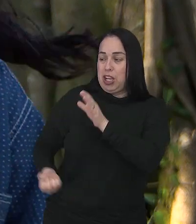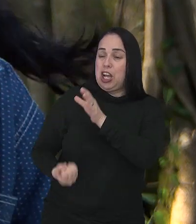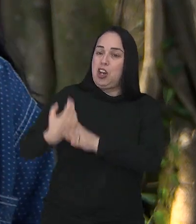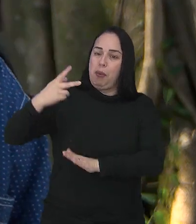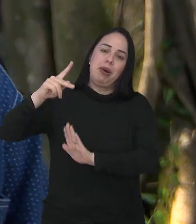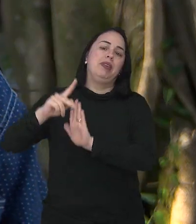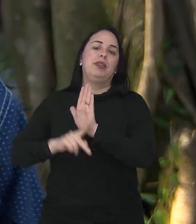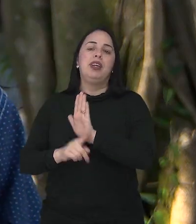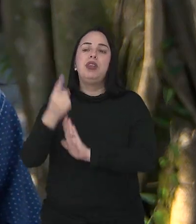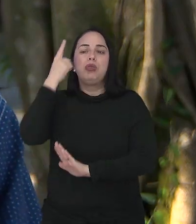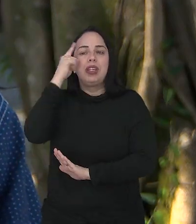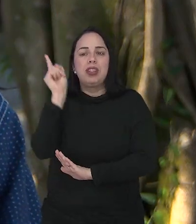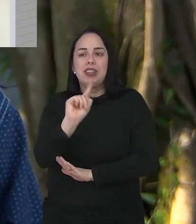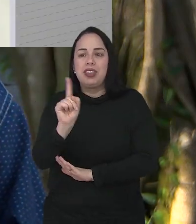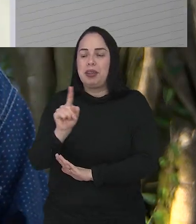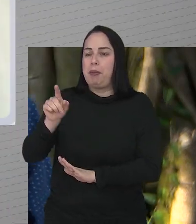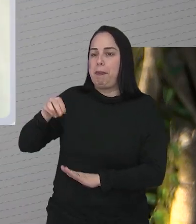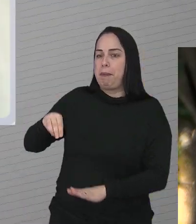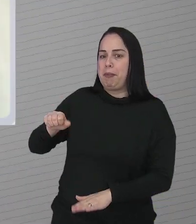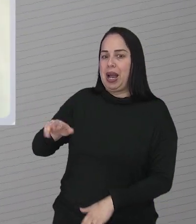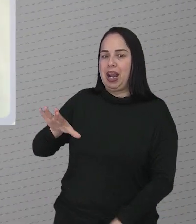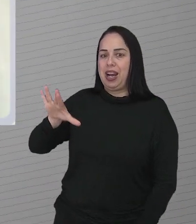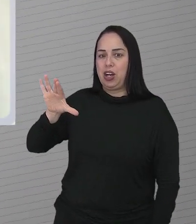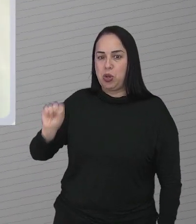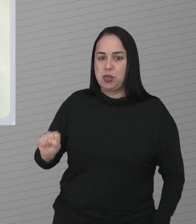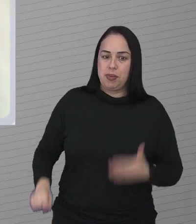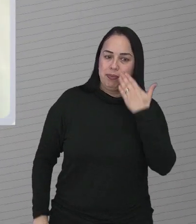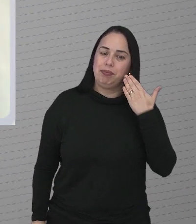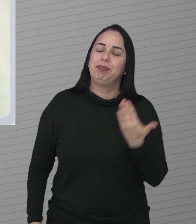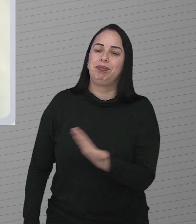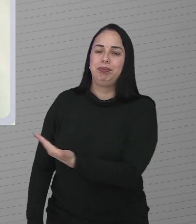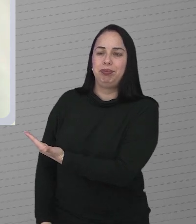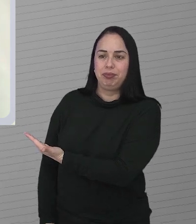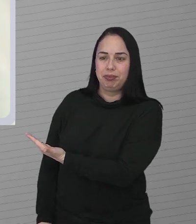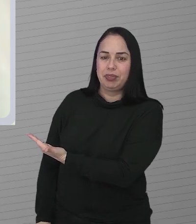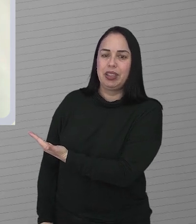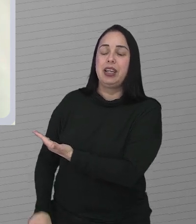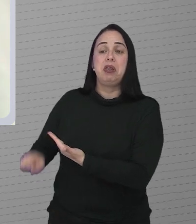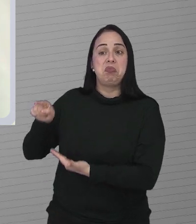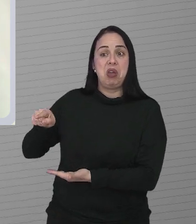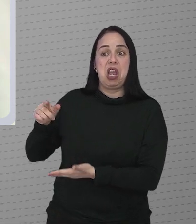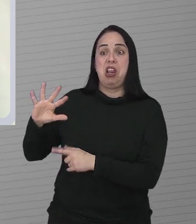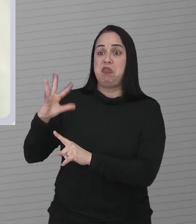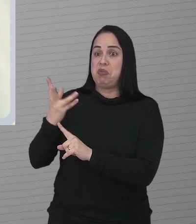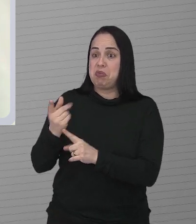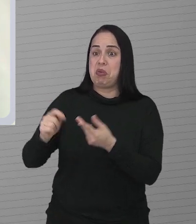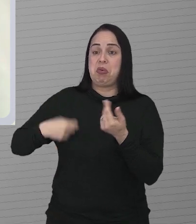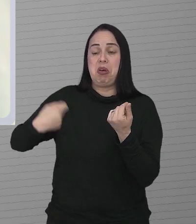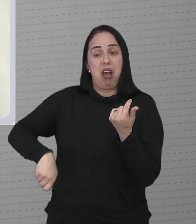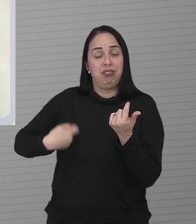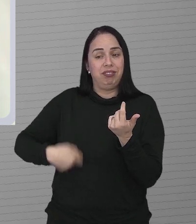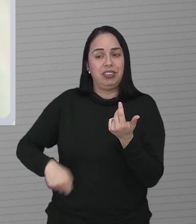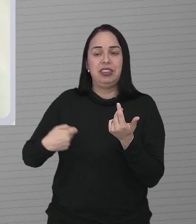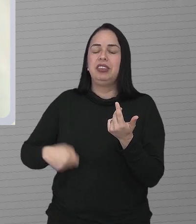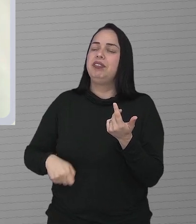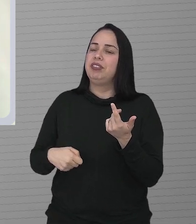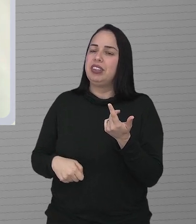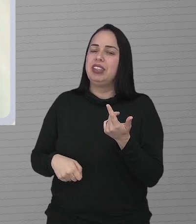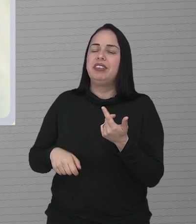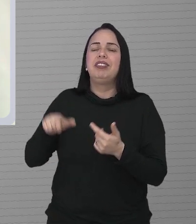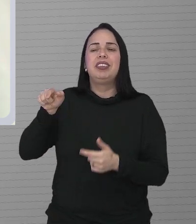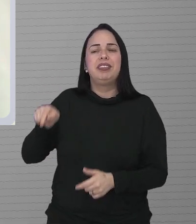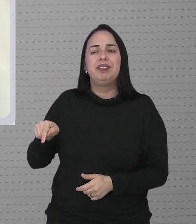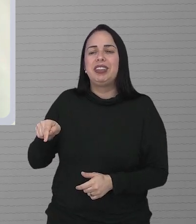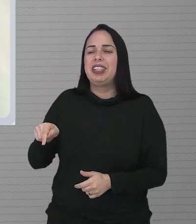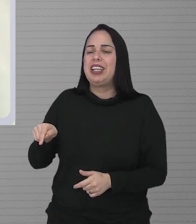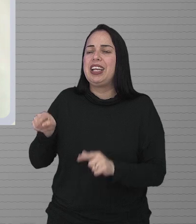sei se você já ouviu falar de Marcos Flecha, que foi um grande artista da nossa cidade, grande compositor, instrumentista. O Marcos Flecha deixou uma